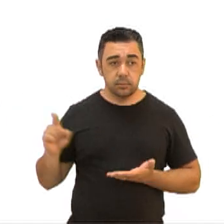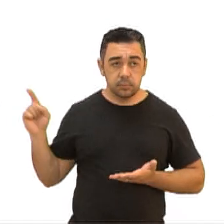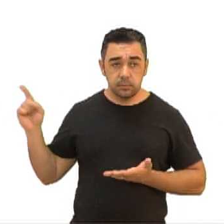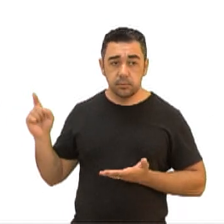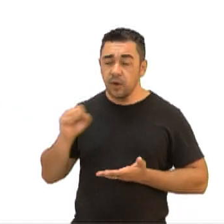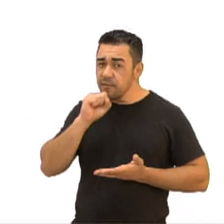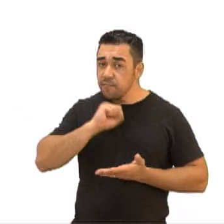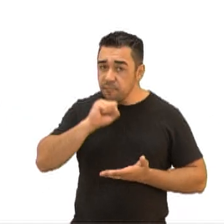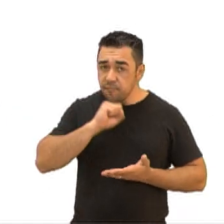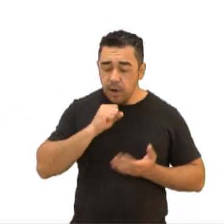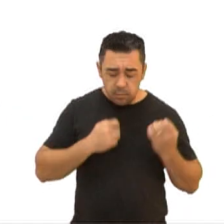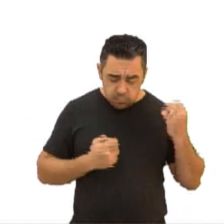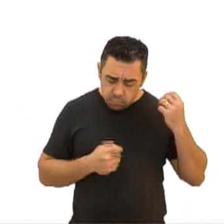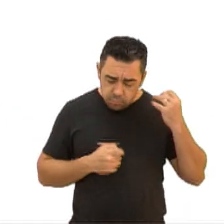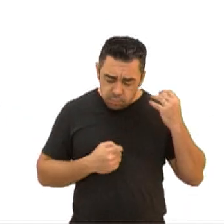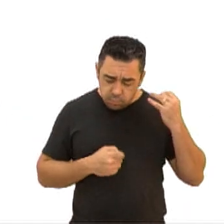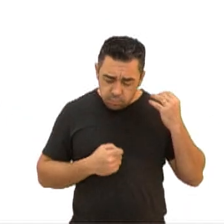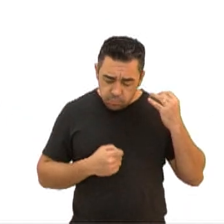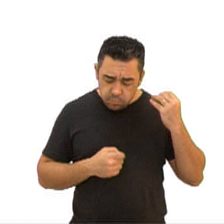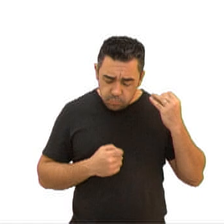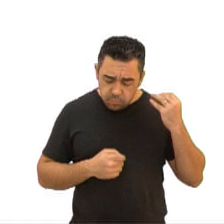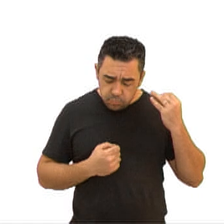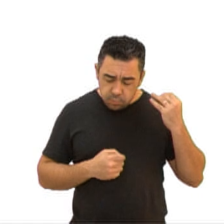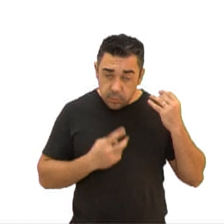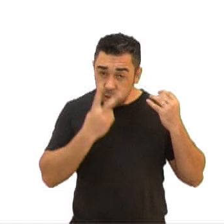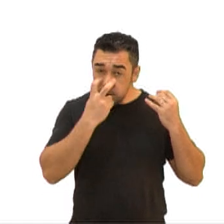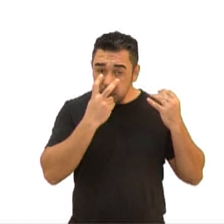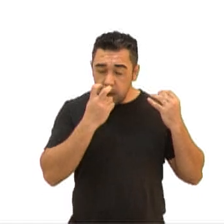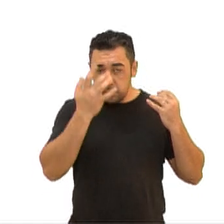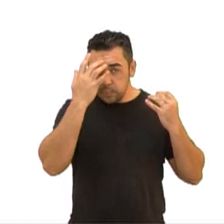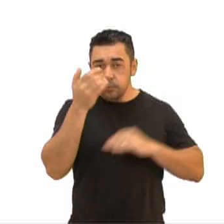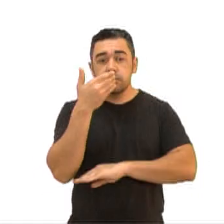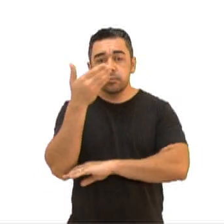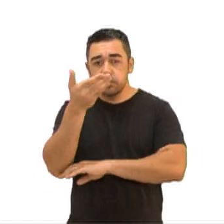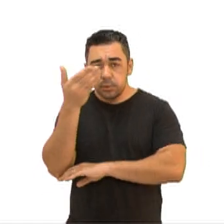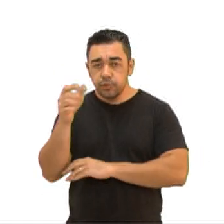que está cego tocando para ganhar algum dinheiro.